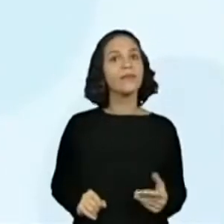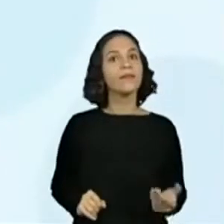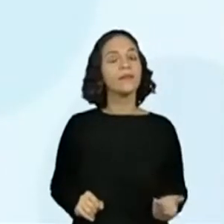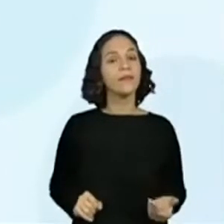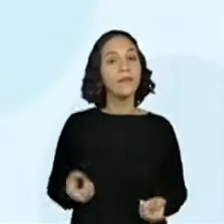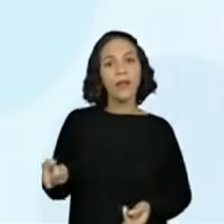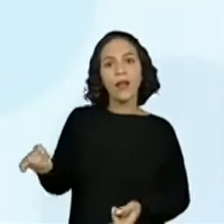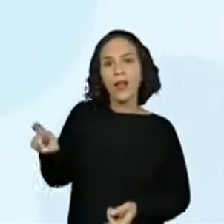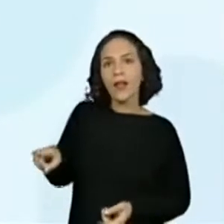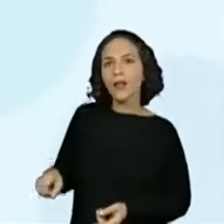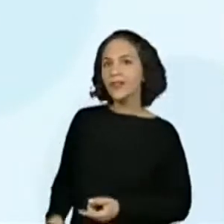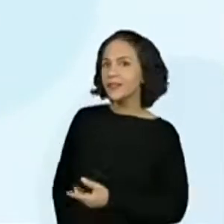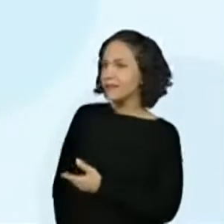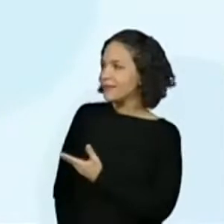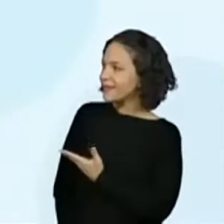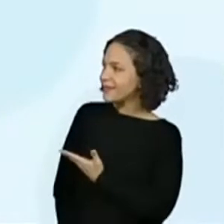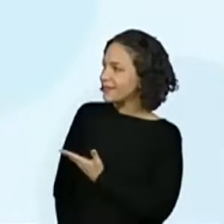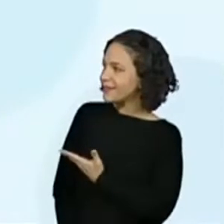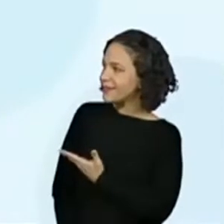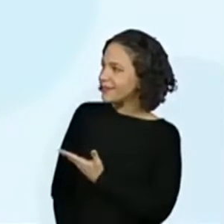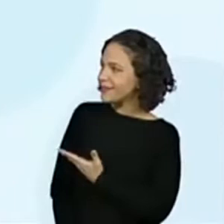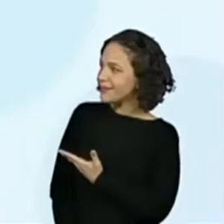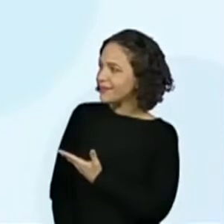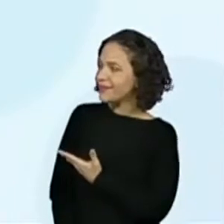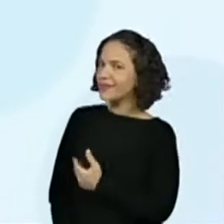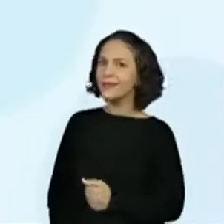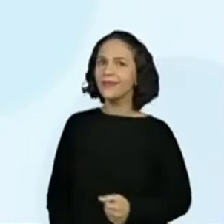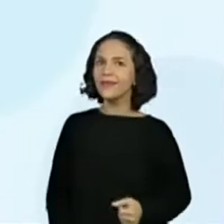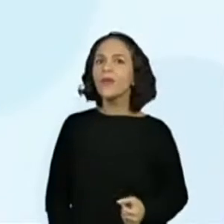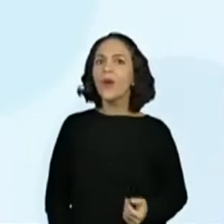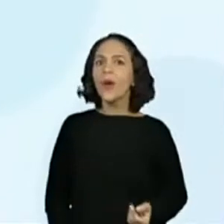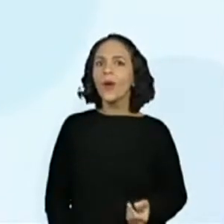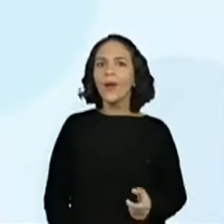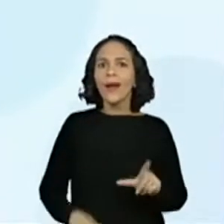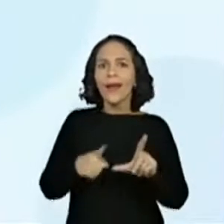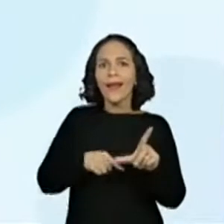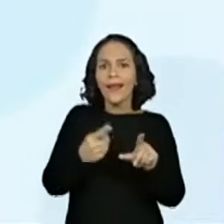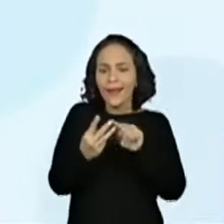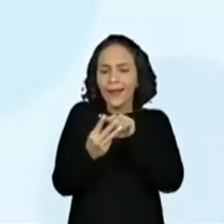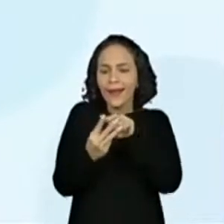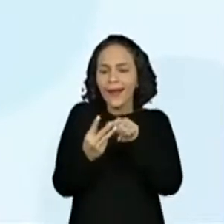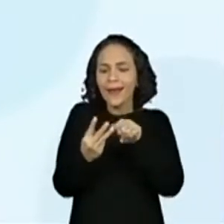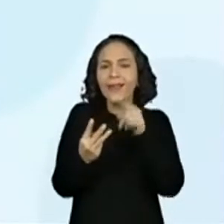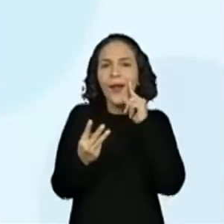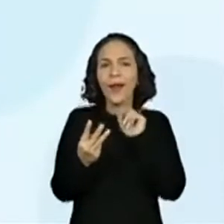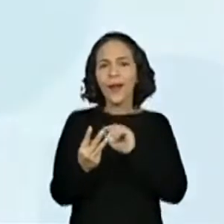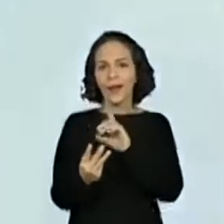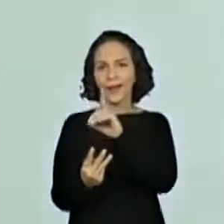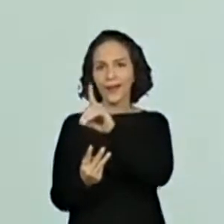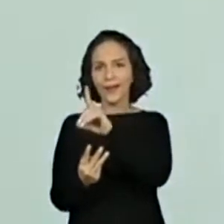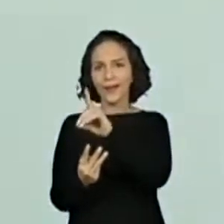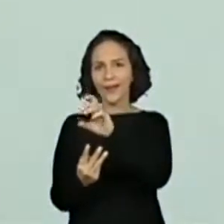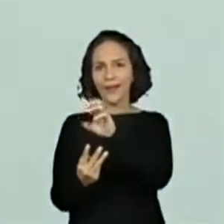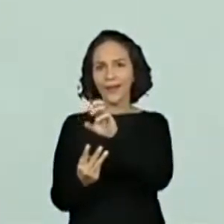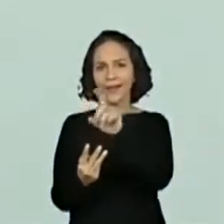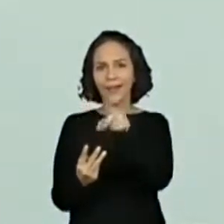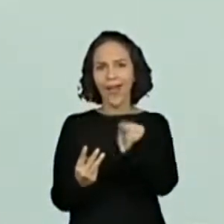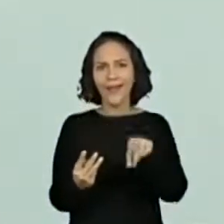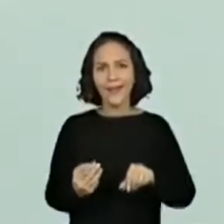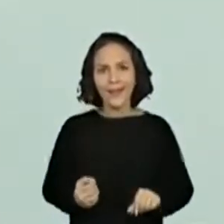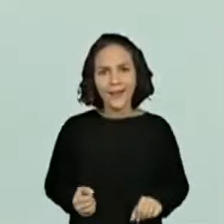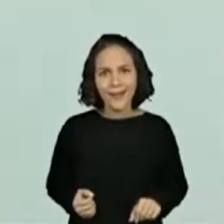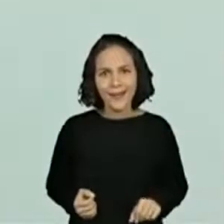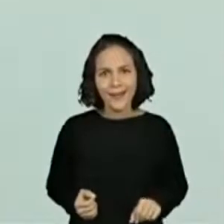já sabem aí que número está escrito. Olha, tem apenas 3 letrinhas. É o número 10. E como